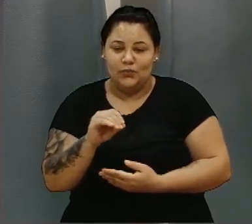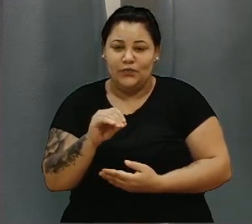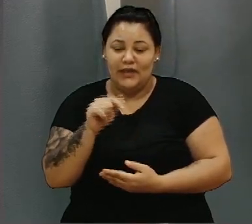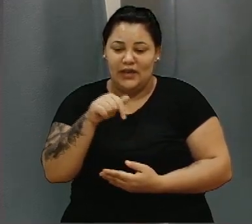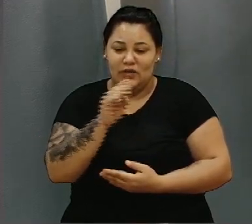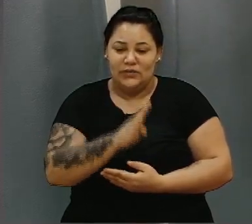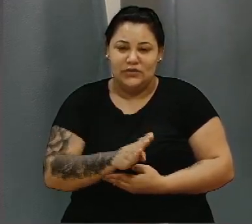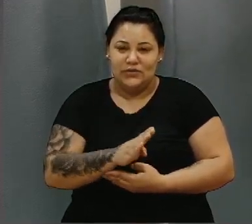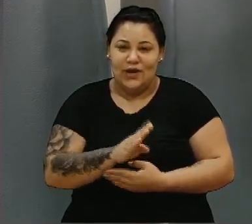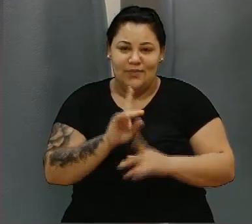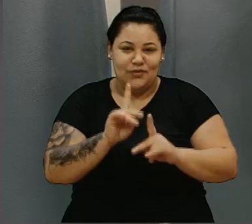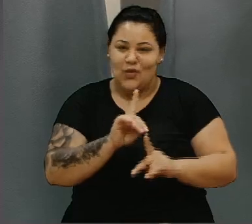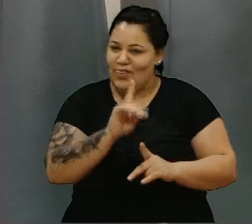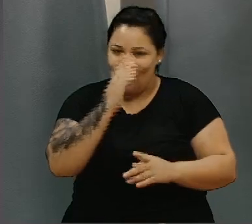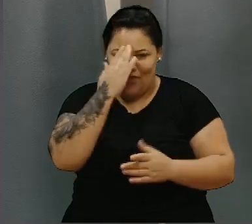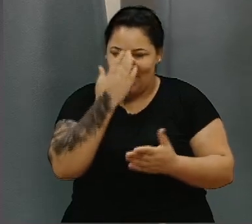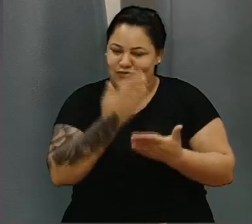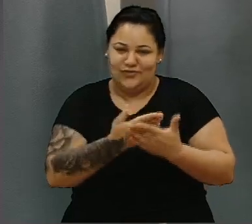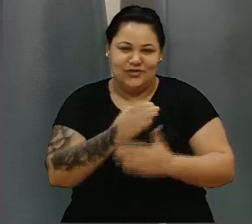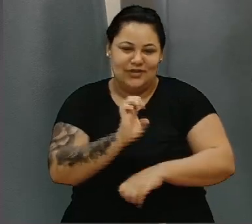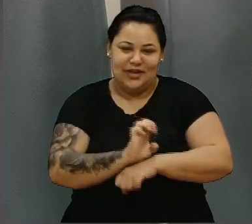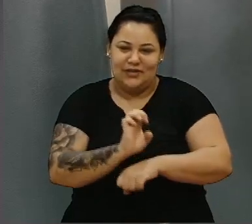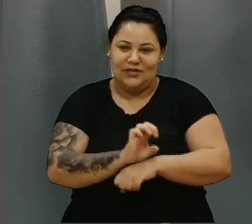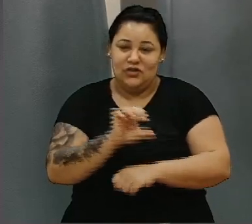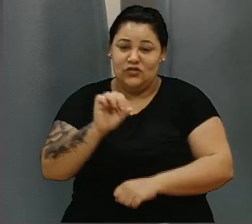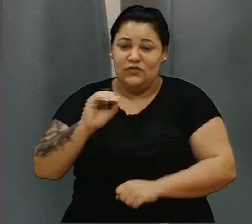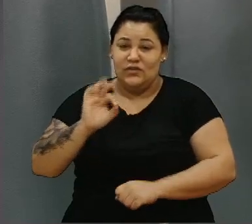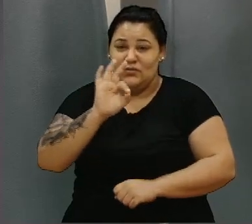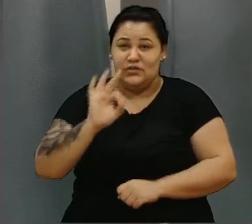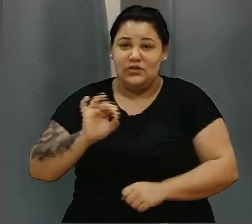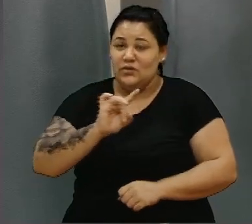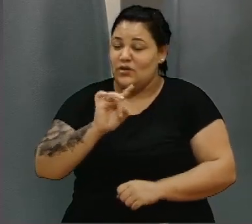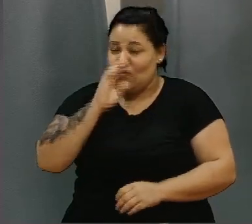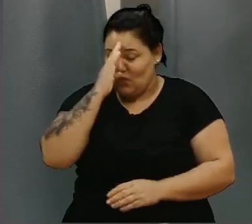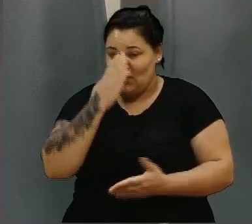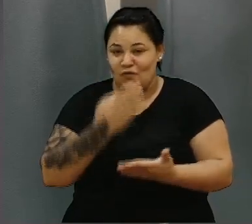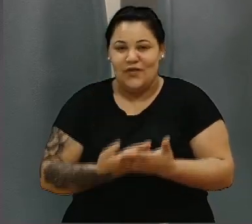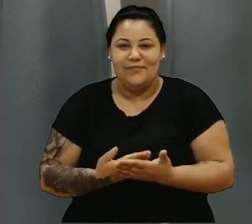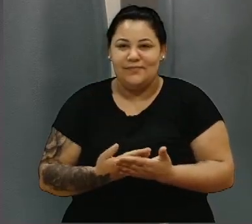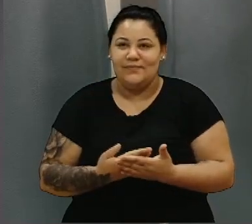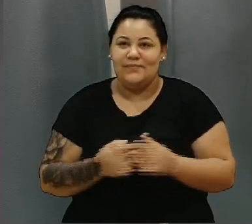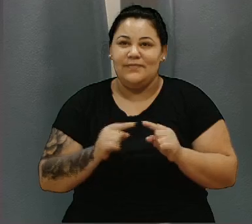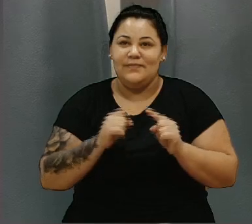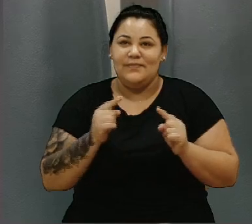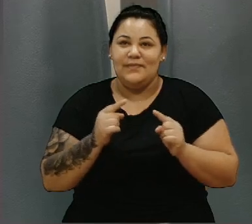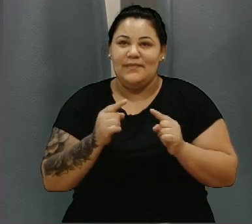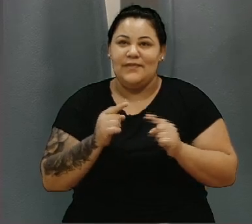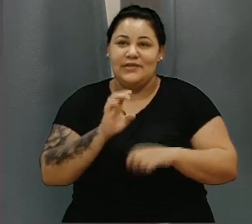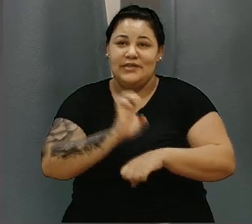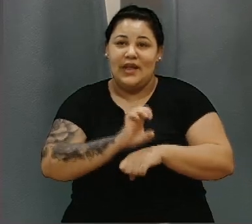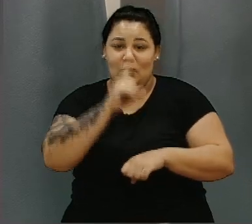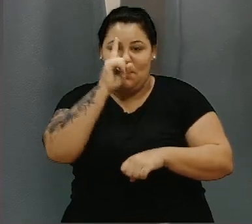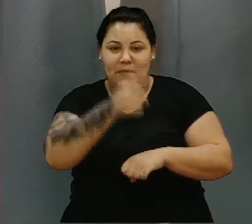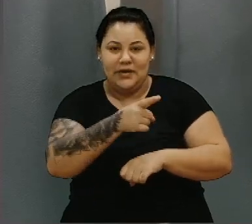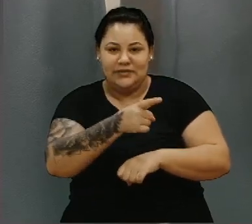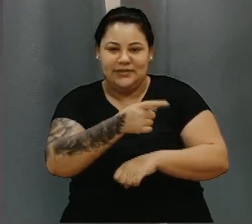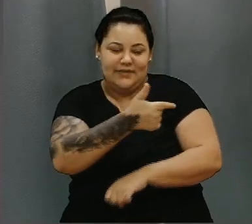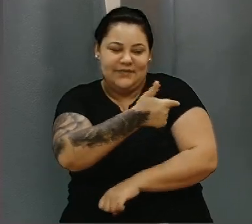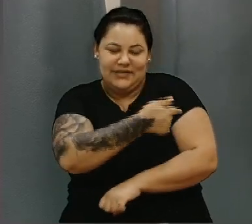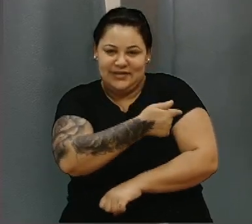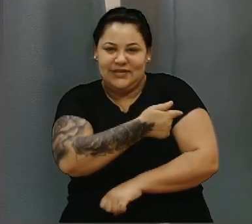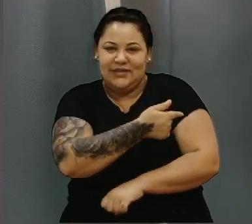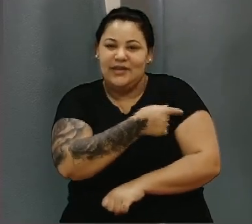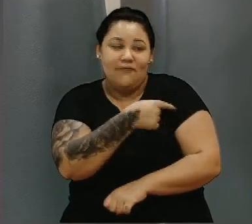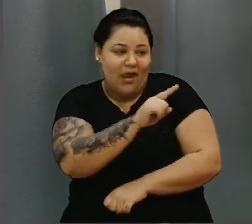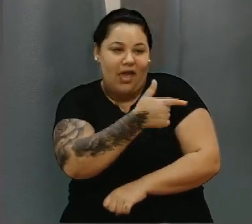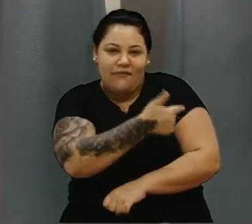tu fazer uma pesquisa, 90% vai dizer que não confia no Estado, mas quando o Estado manda eles tomar vacina, eles vão lá e tomam. Então é um paradoxo que só no